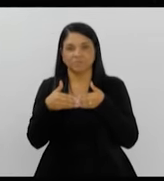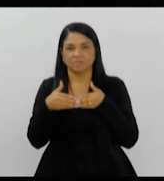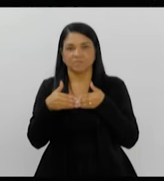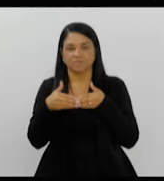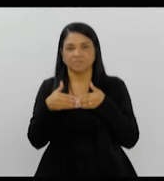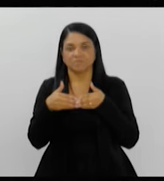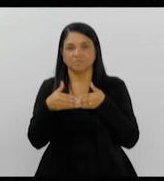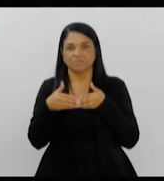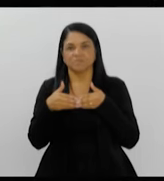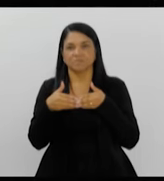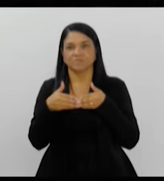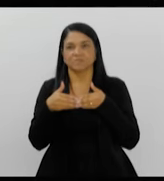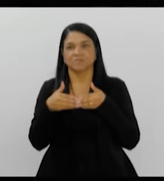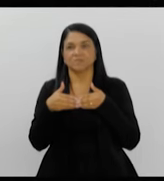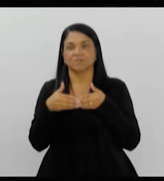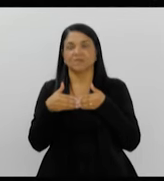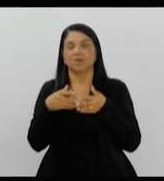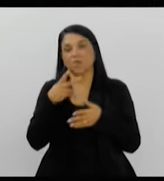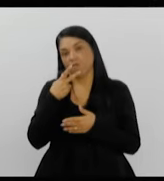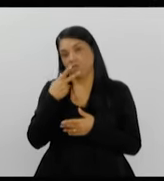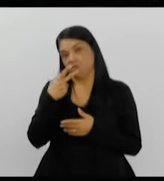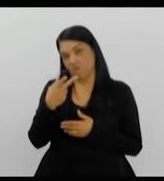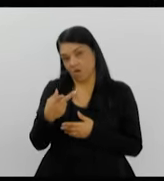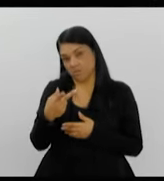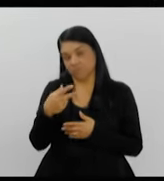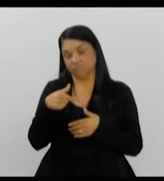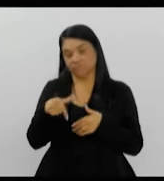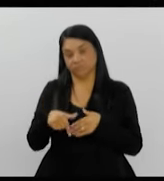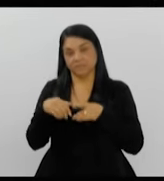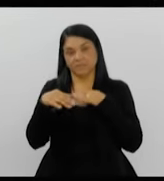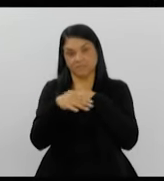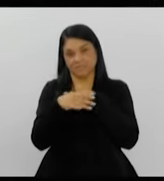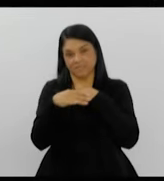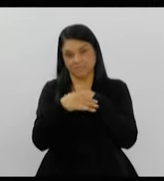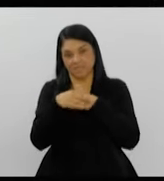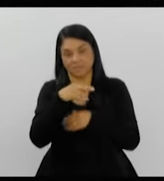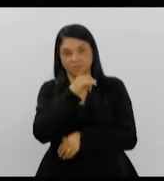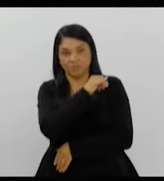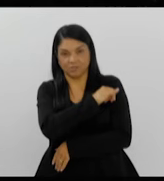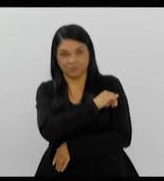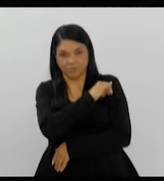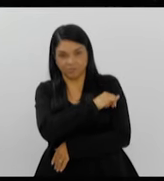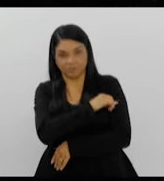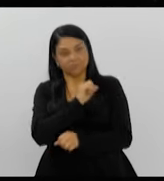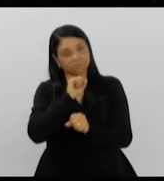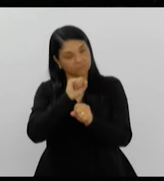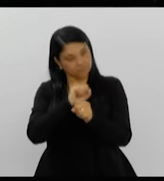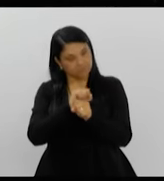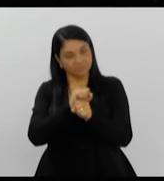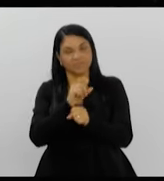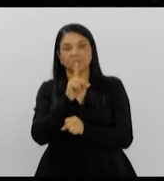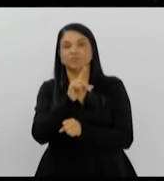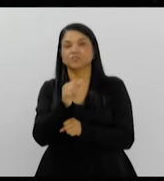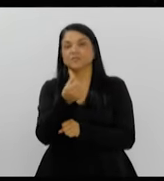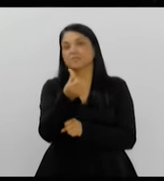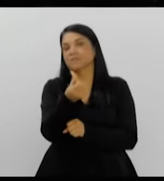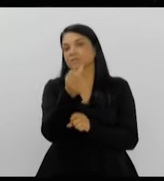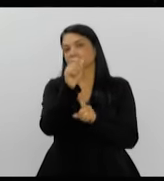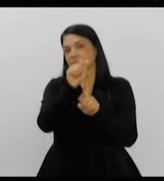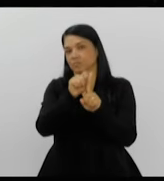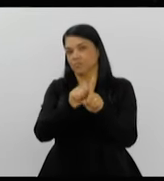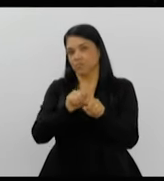um plágio eu diria aqui na cidade do Rio de Janeiro aguarde 6 de outubro que